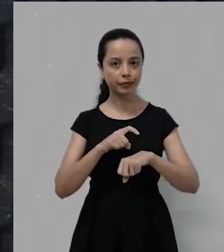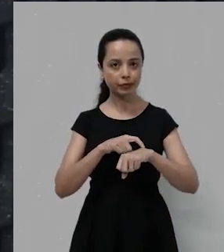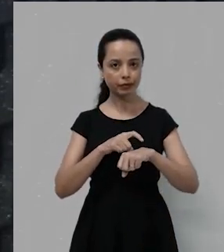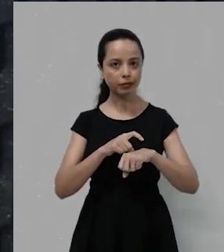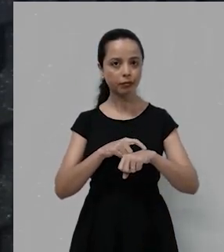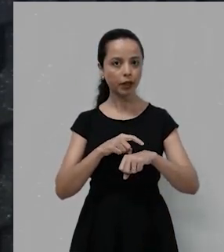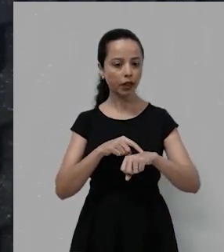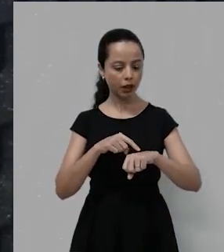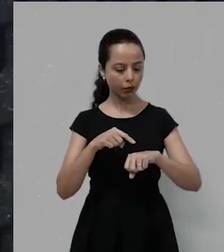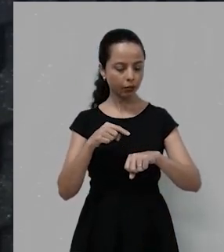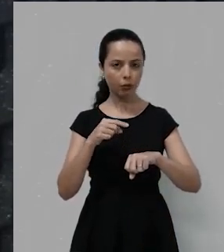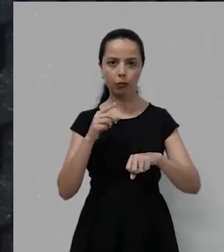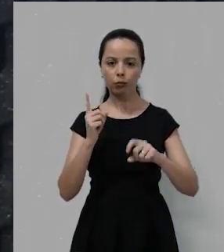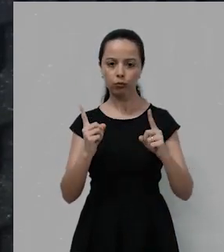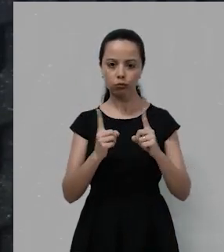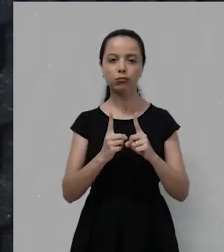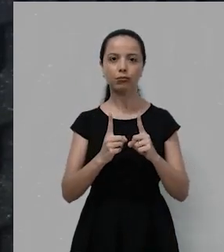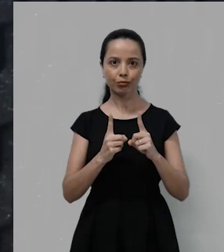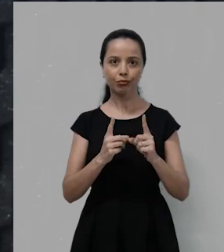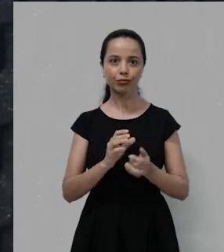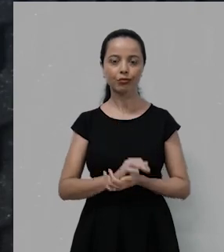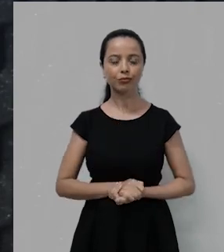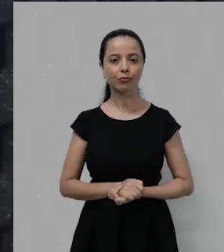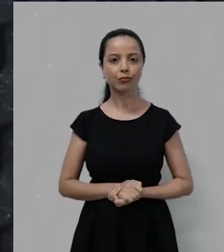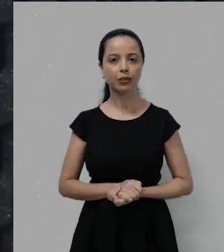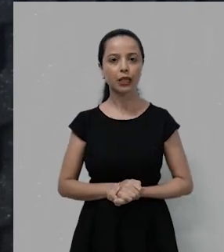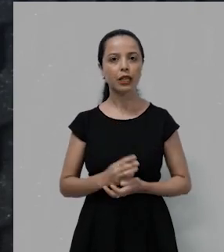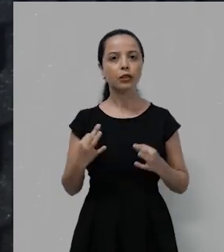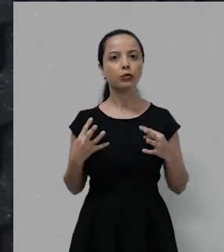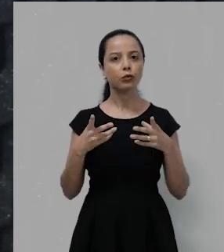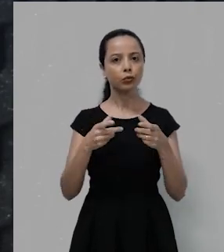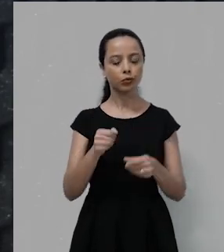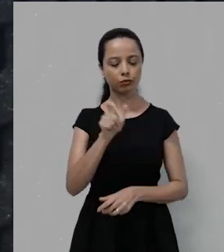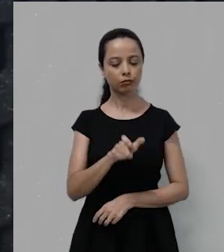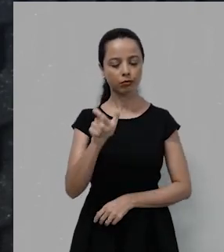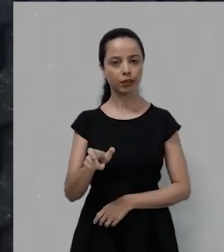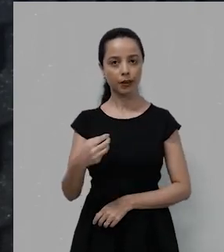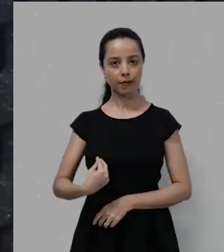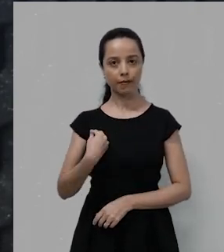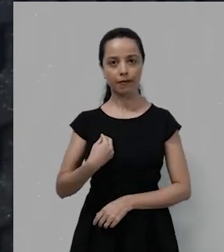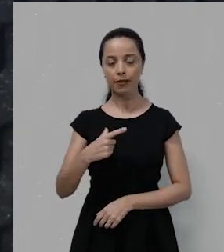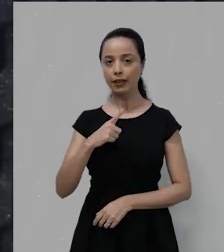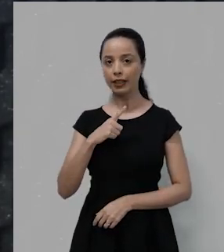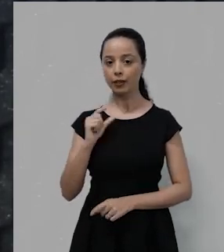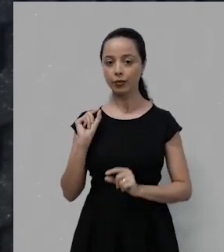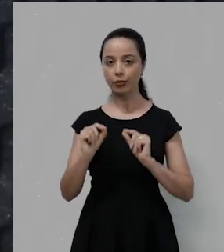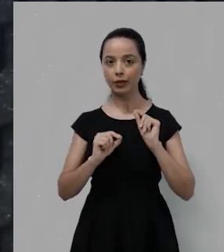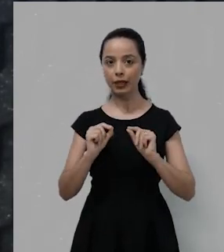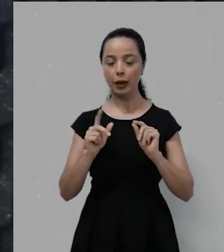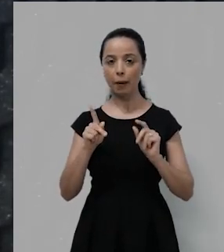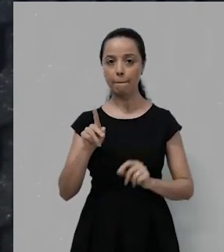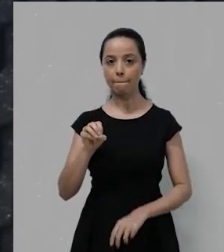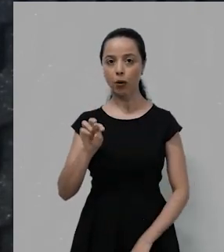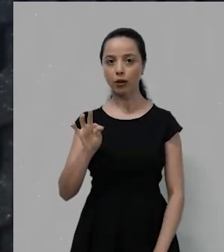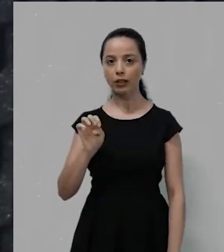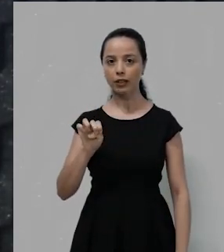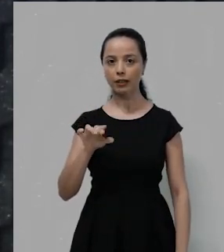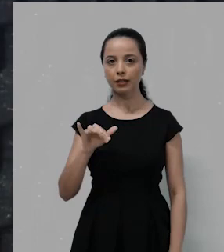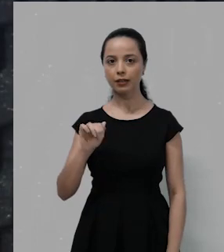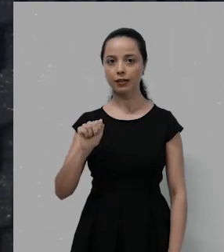rápido. E isso se deve ao fato de que todos os seres vivos possuem o que a gente chama de potencial biótico, né,